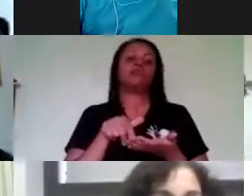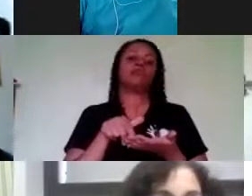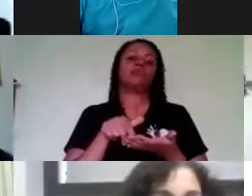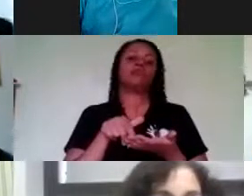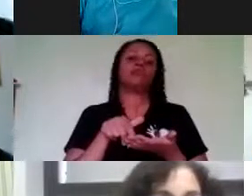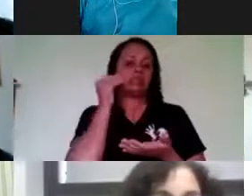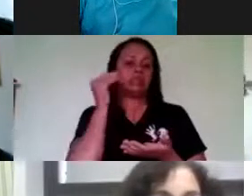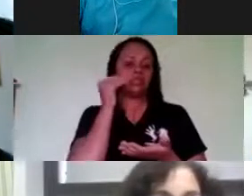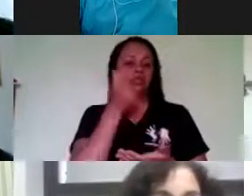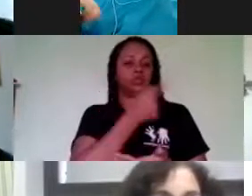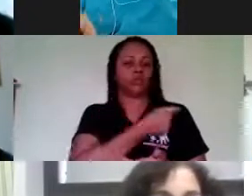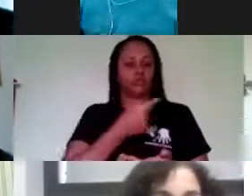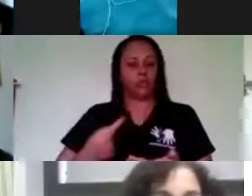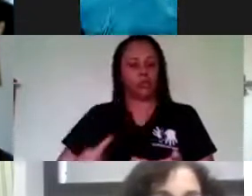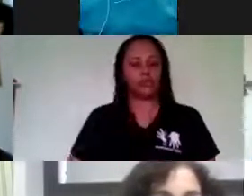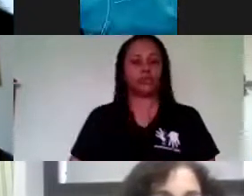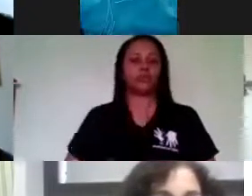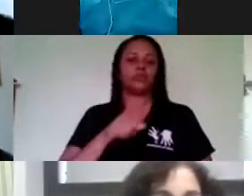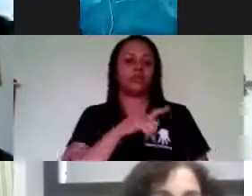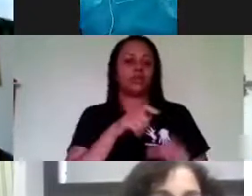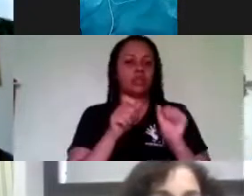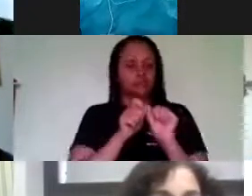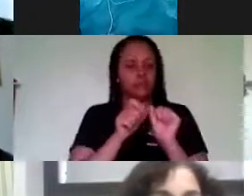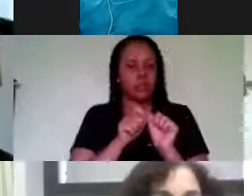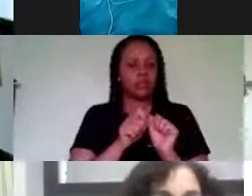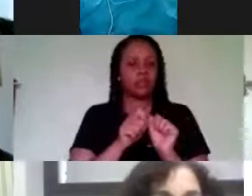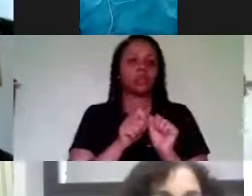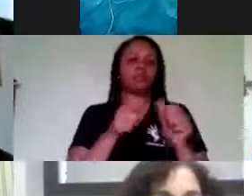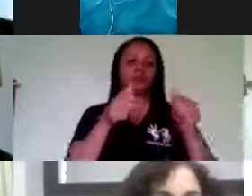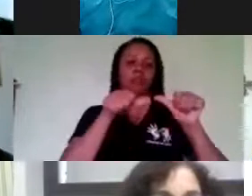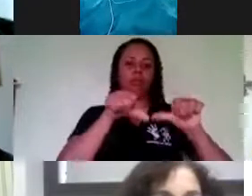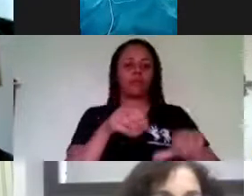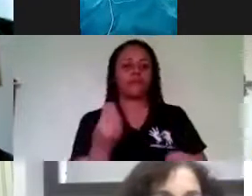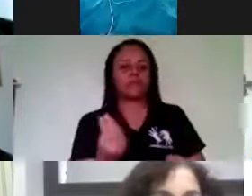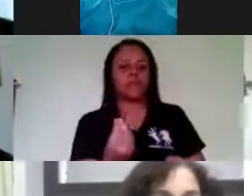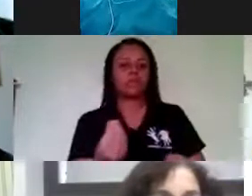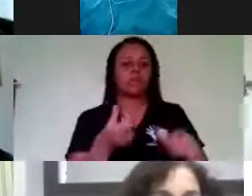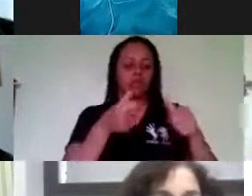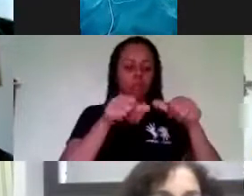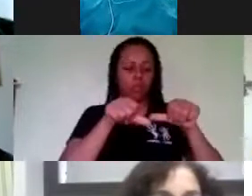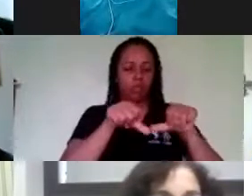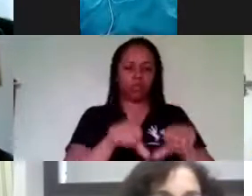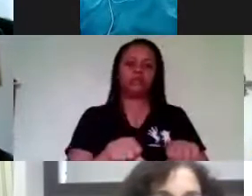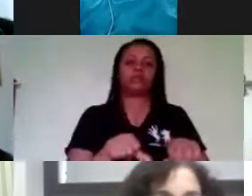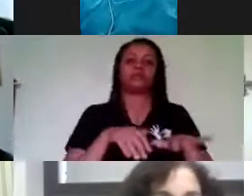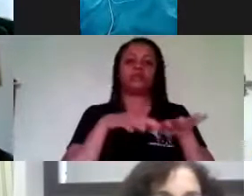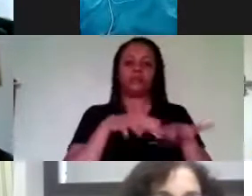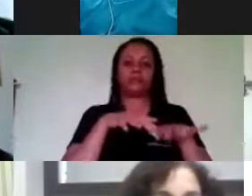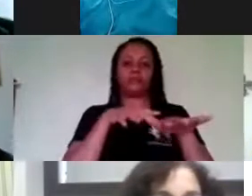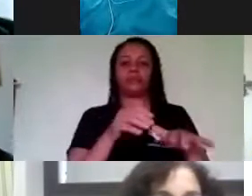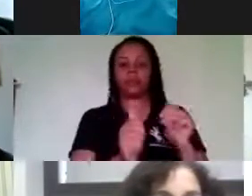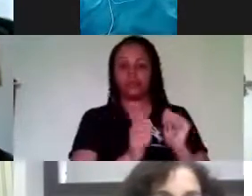particular, tem feito para enfraquecer o movimento sindical, enfraquecer a legislação que diz respeito aos direitos